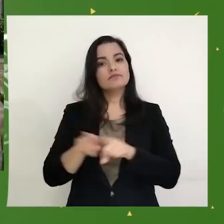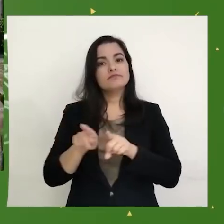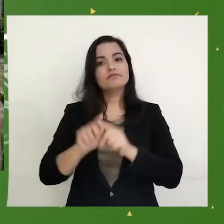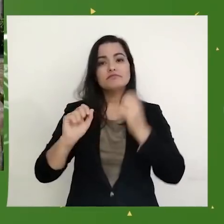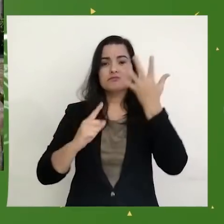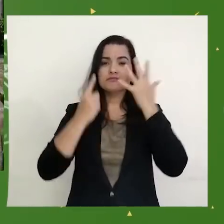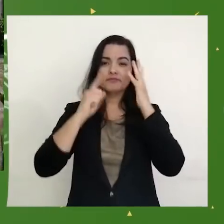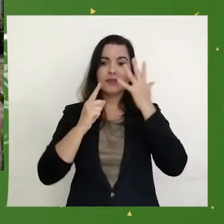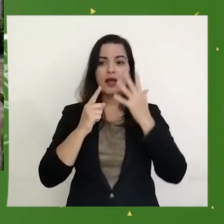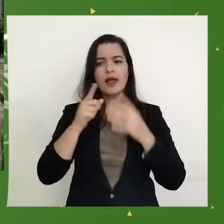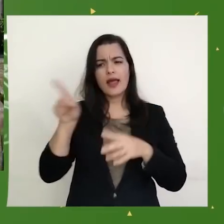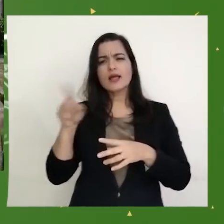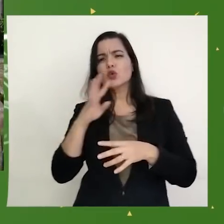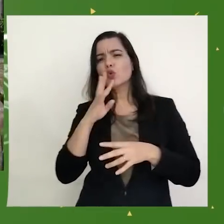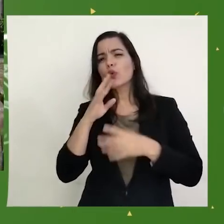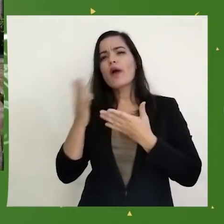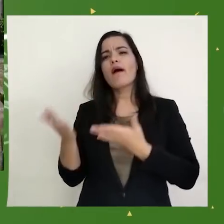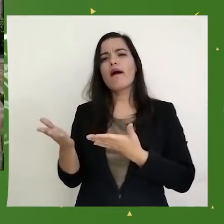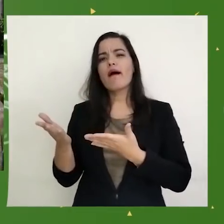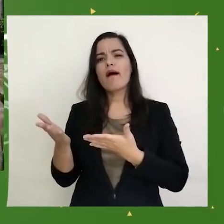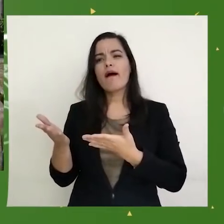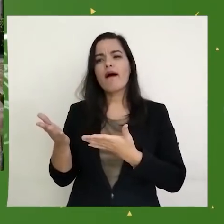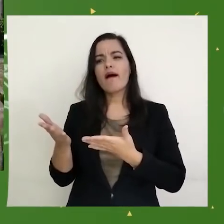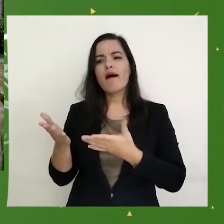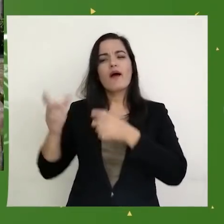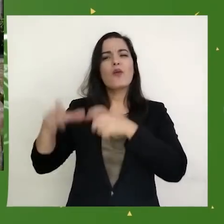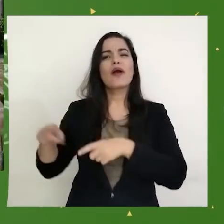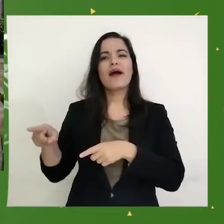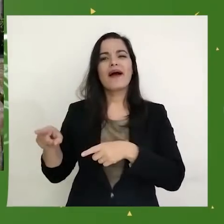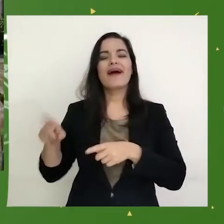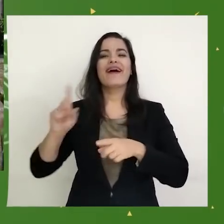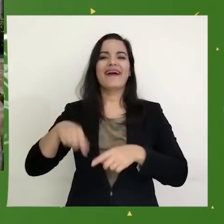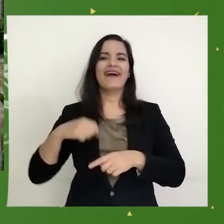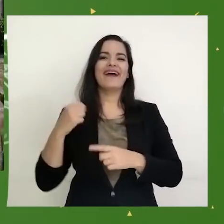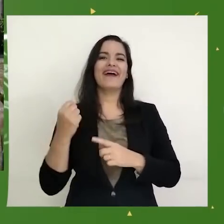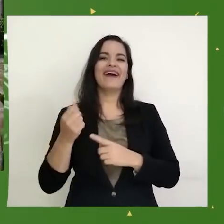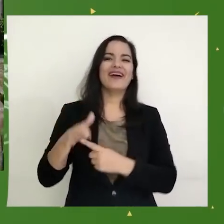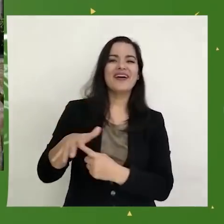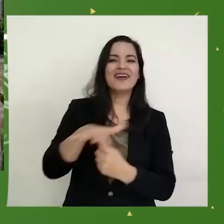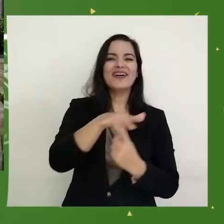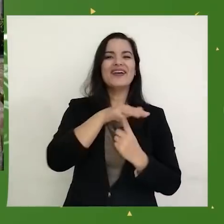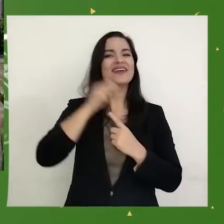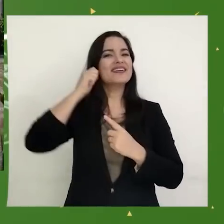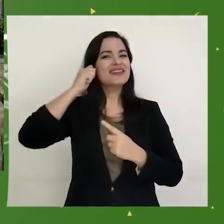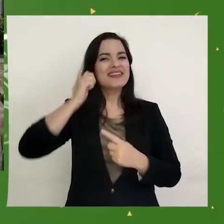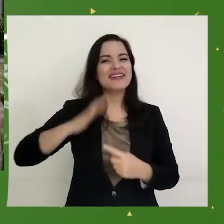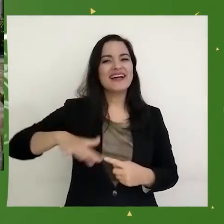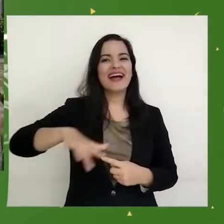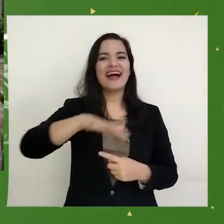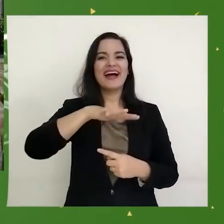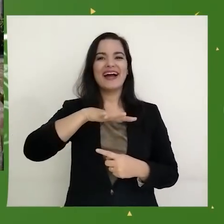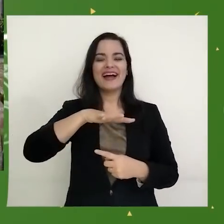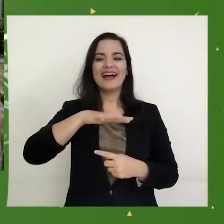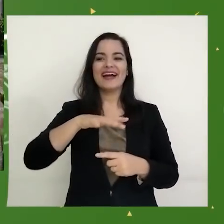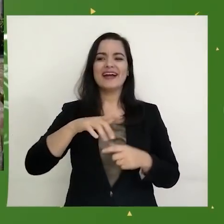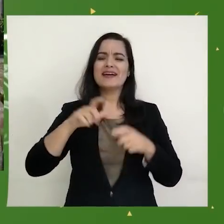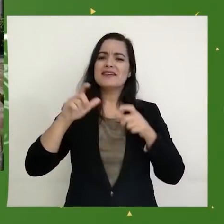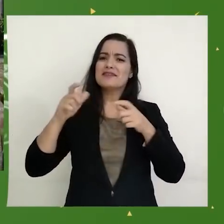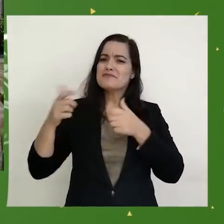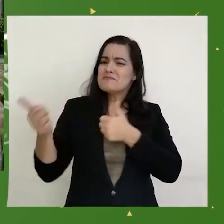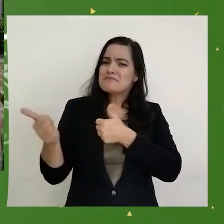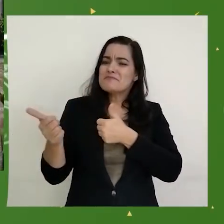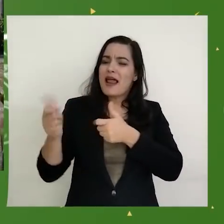saudades de ir passear lá. É o nosso Bosque Maia, Recanto Municipal da Árvore. Ele